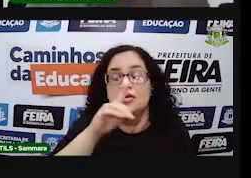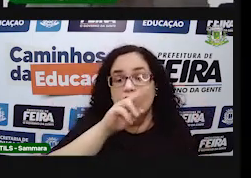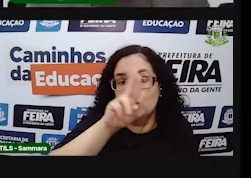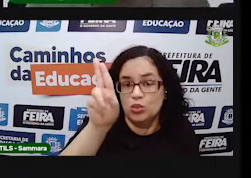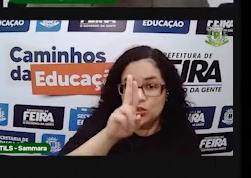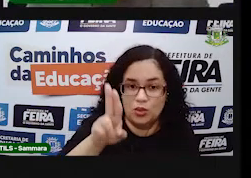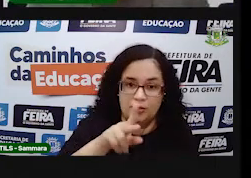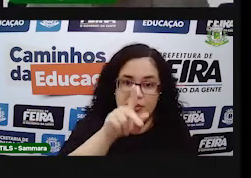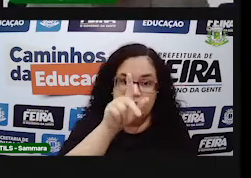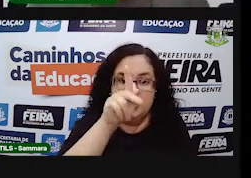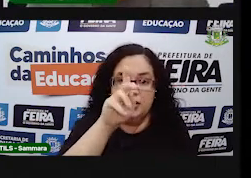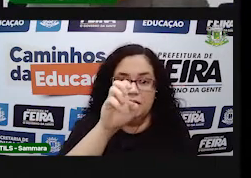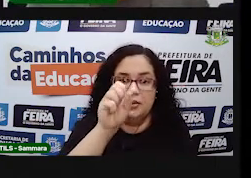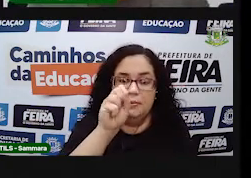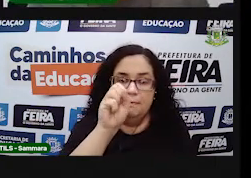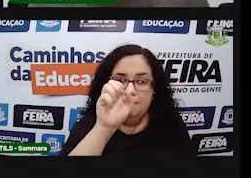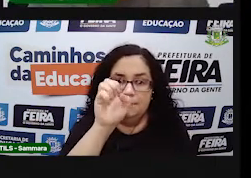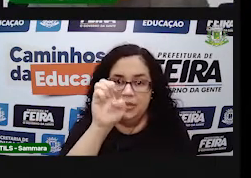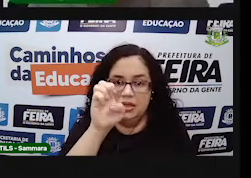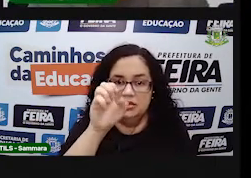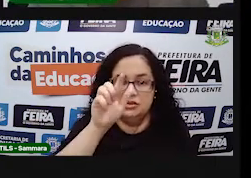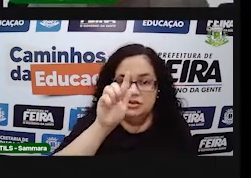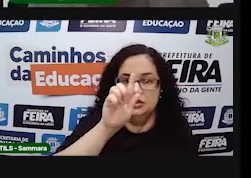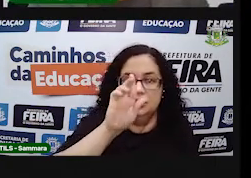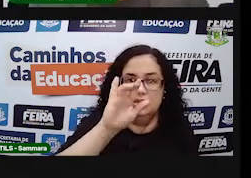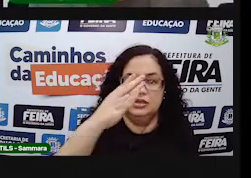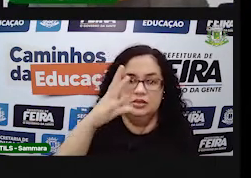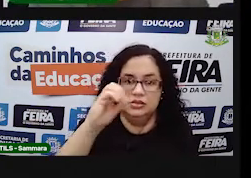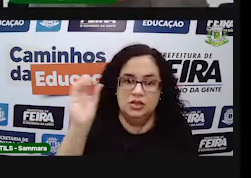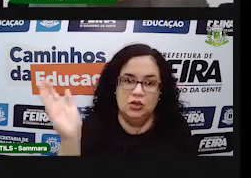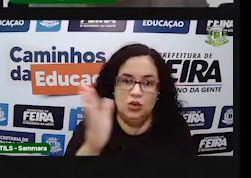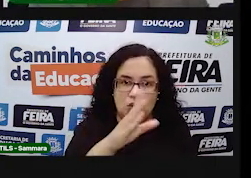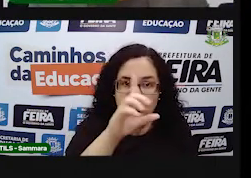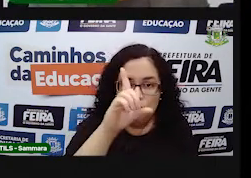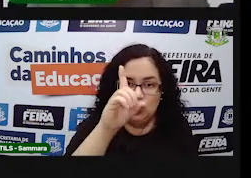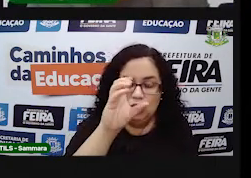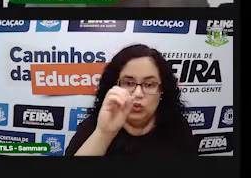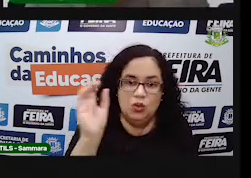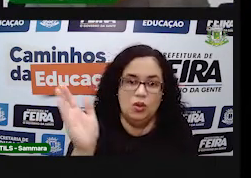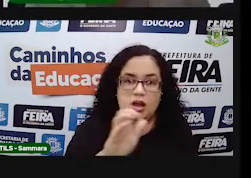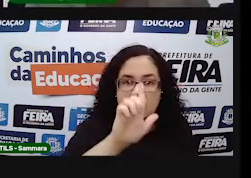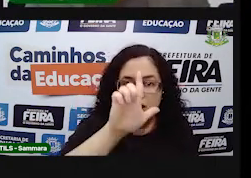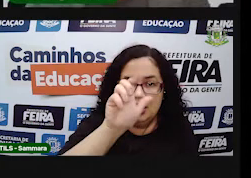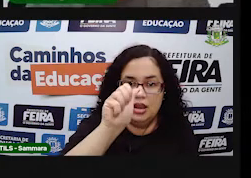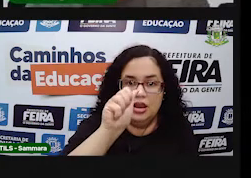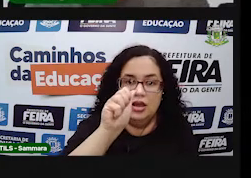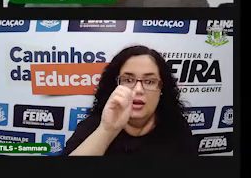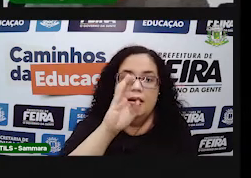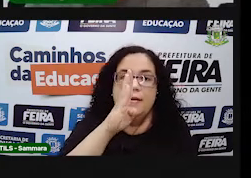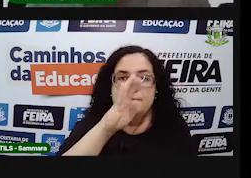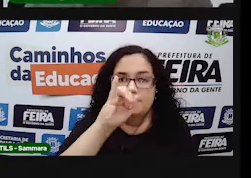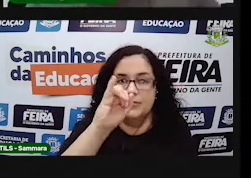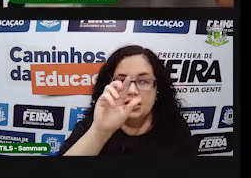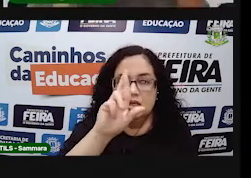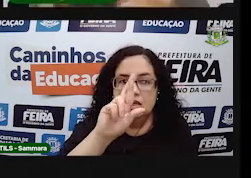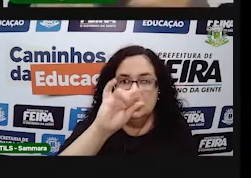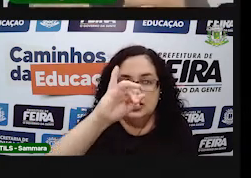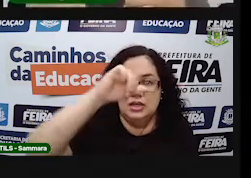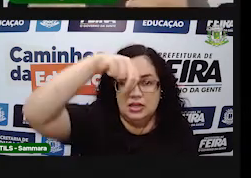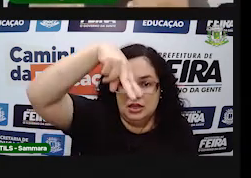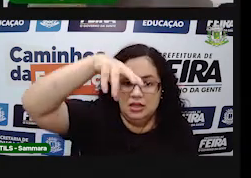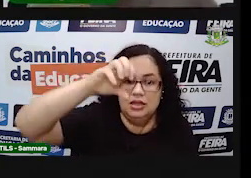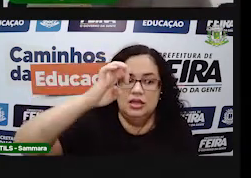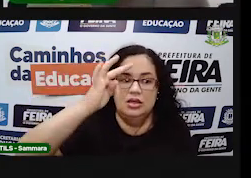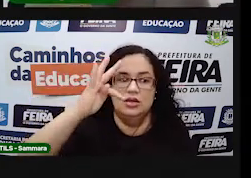Prontinho. Olha o nome do jogo, Perseguição do Labirinto. Tá bom? Esse jogo vai se